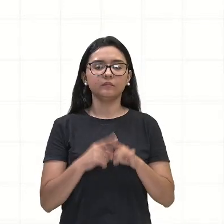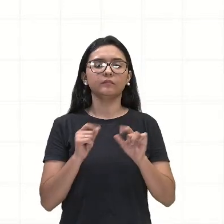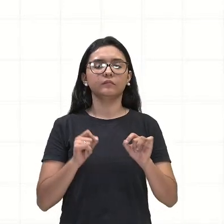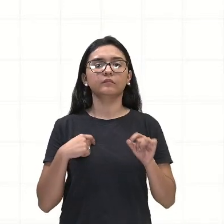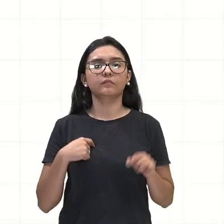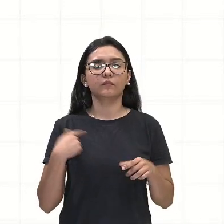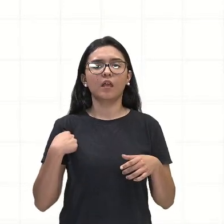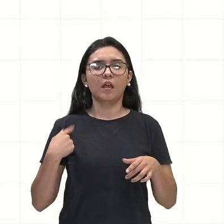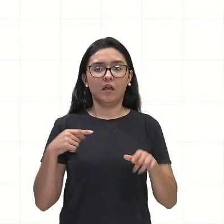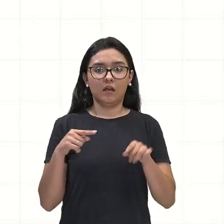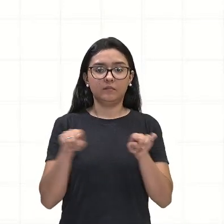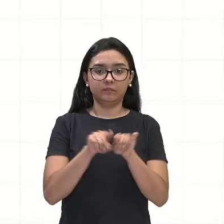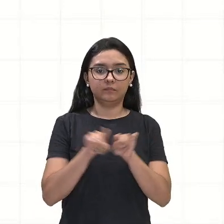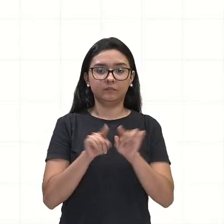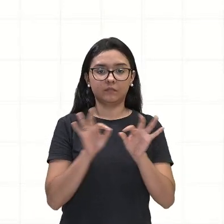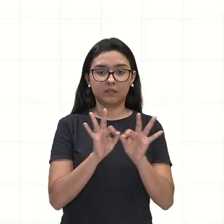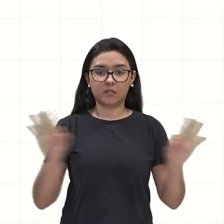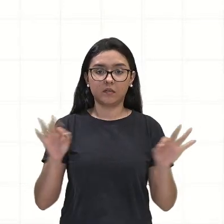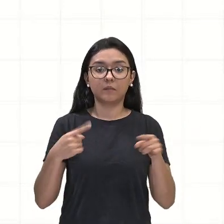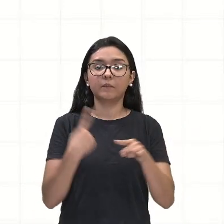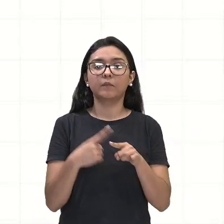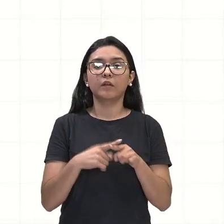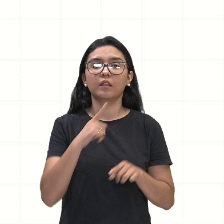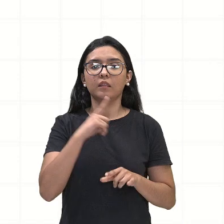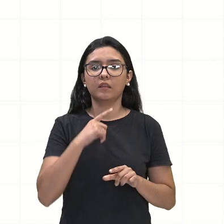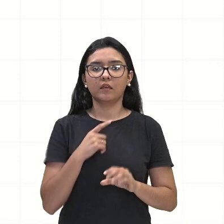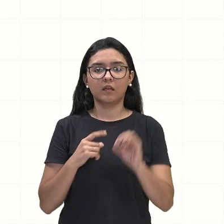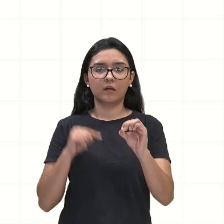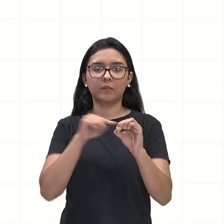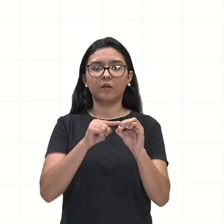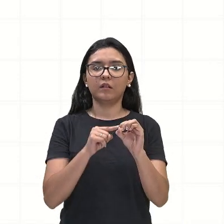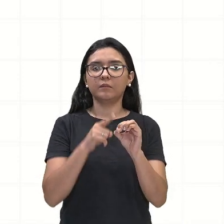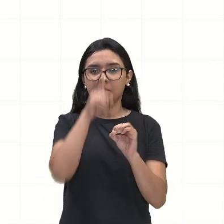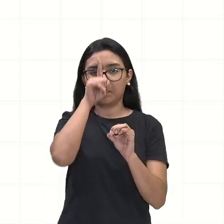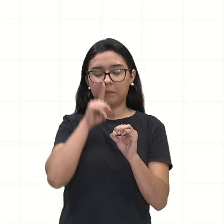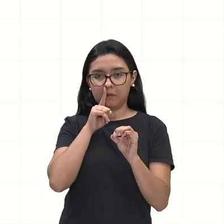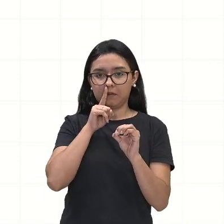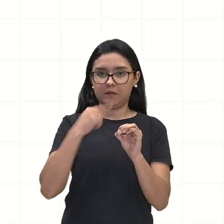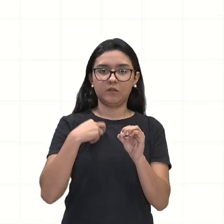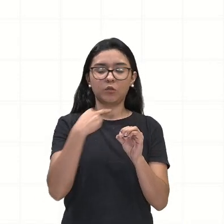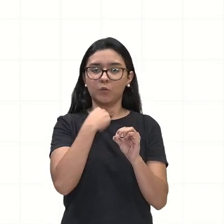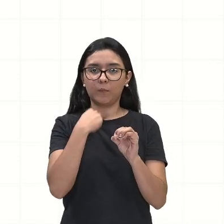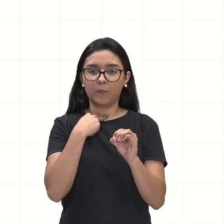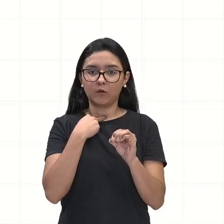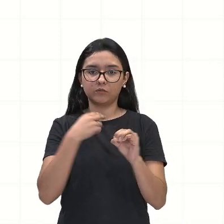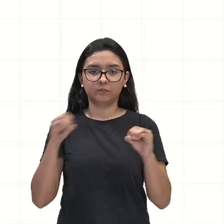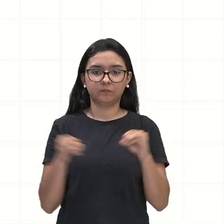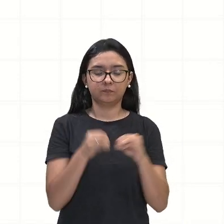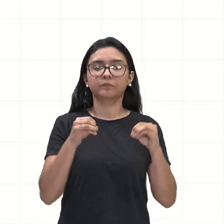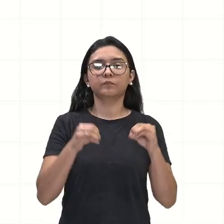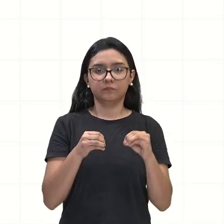reta? Não lança em linha reta porque tem a bola amarela bem aqui. E ele fala que não pode tocar em outra bola antes,